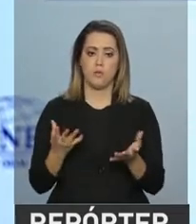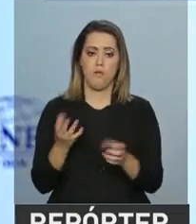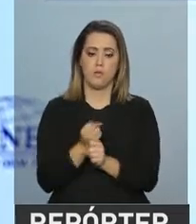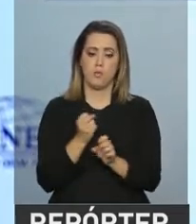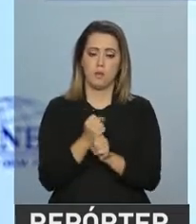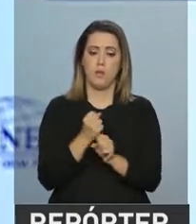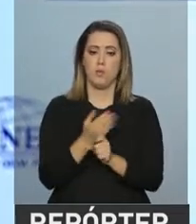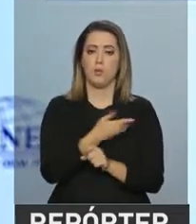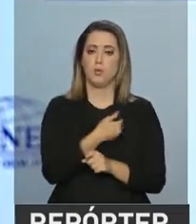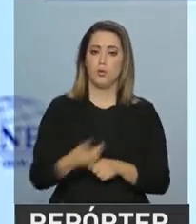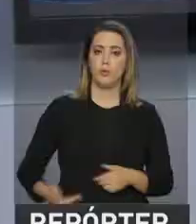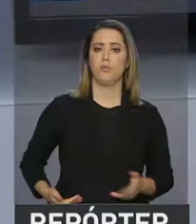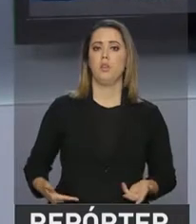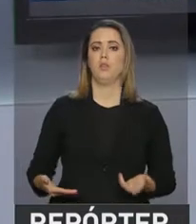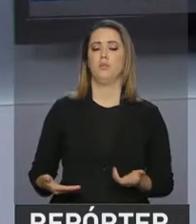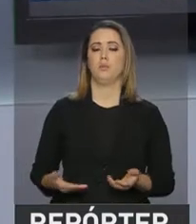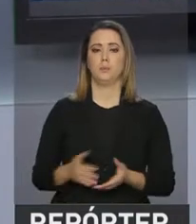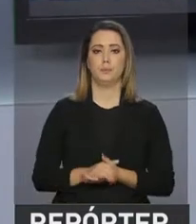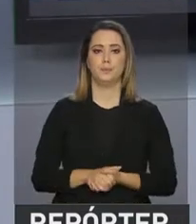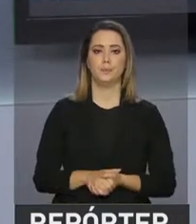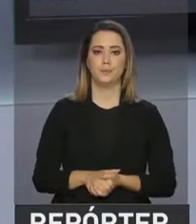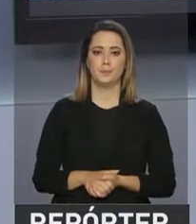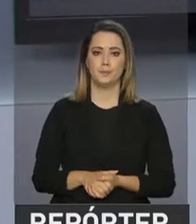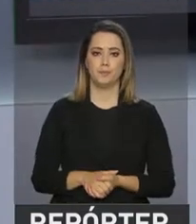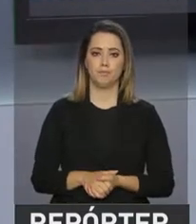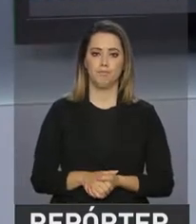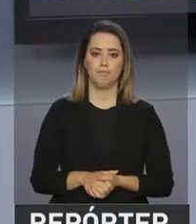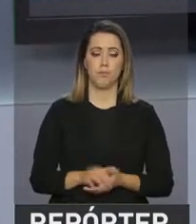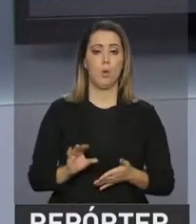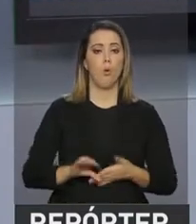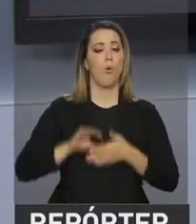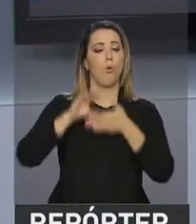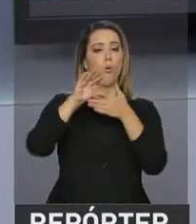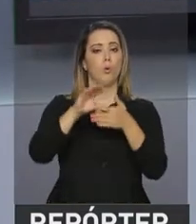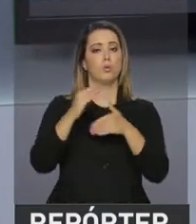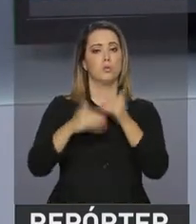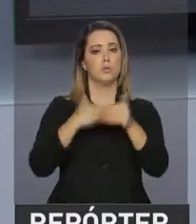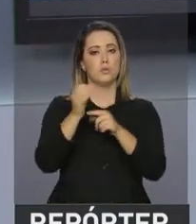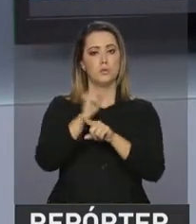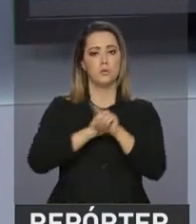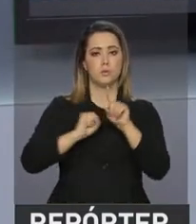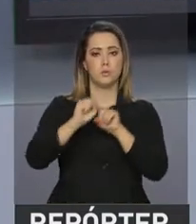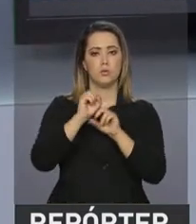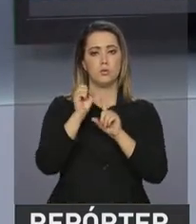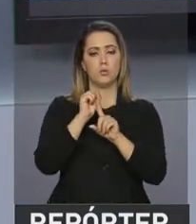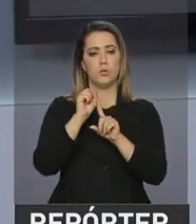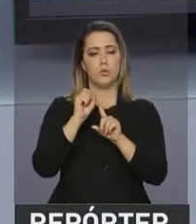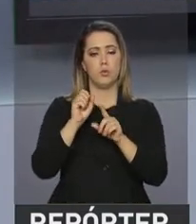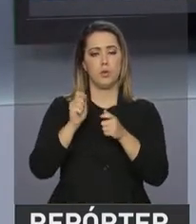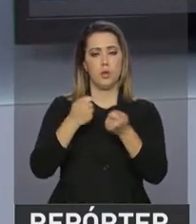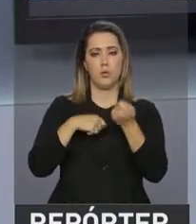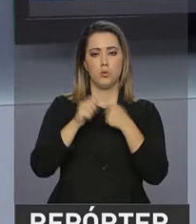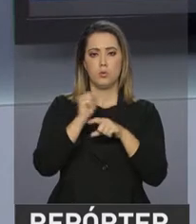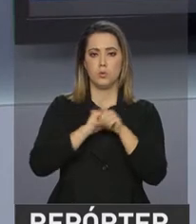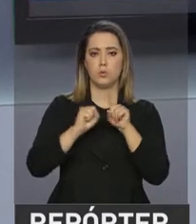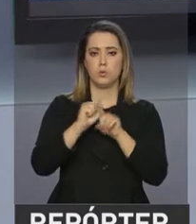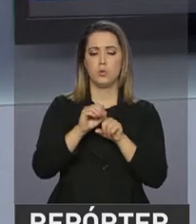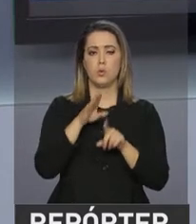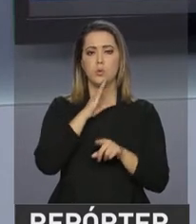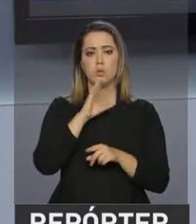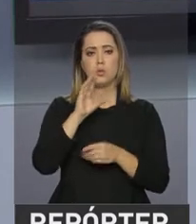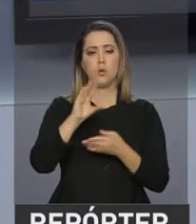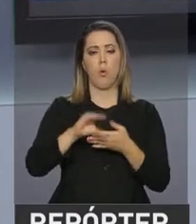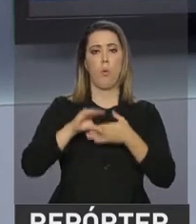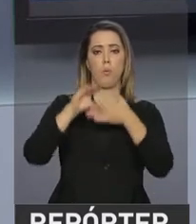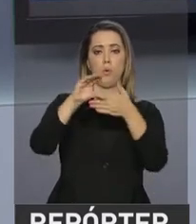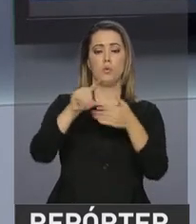e cuidar de colocá-las em ordem. O Conselho de Desenvolvimento Econômico e Social, conhecido como Conselhão, está